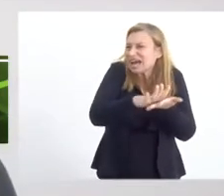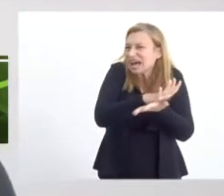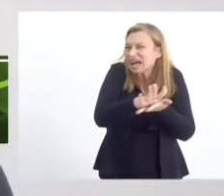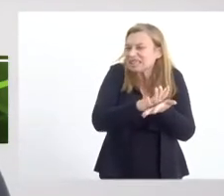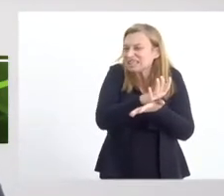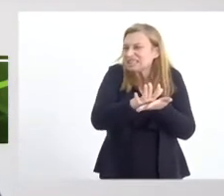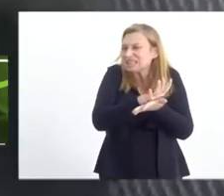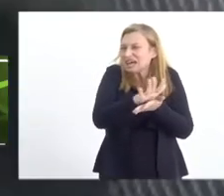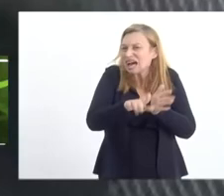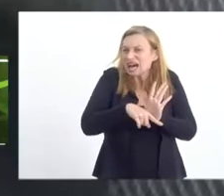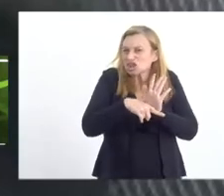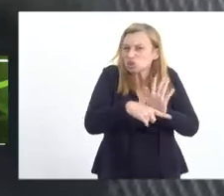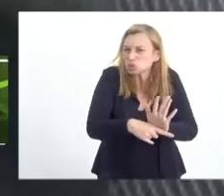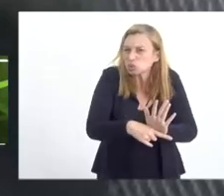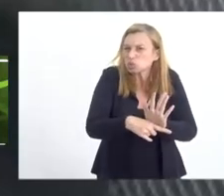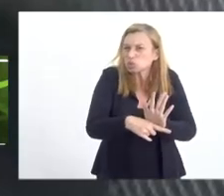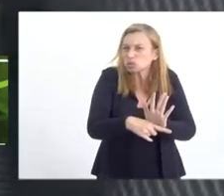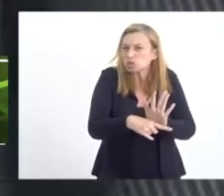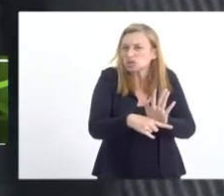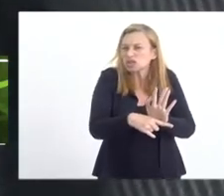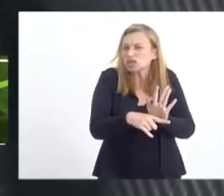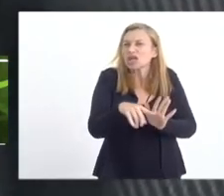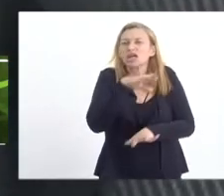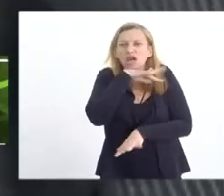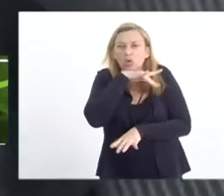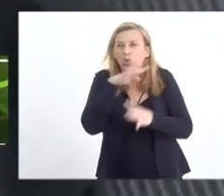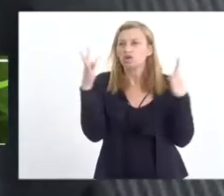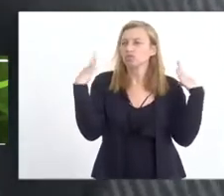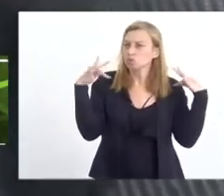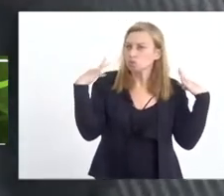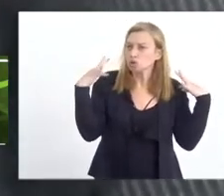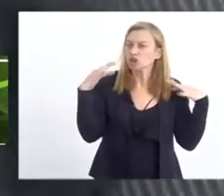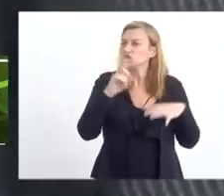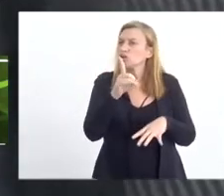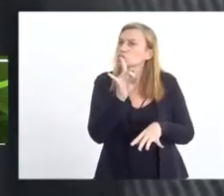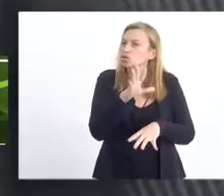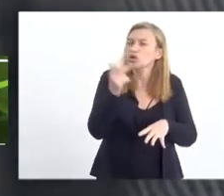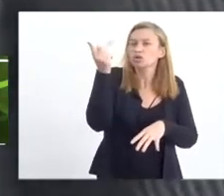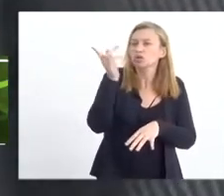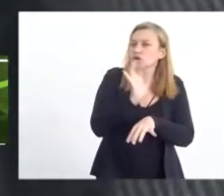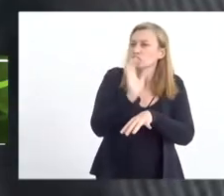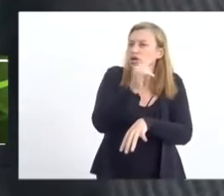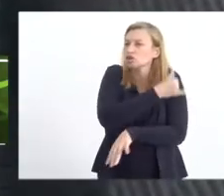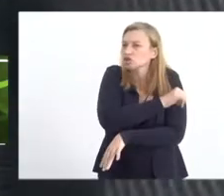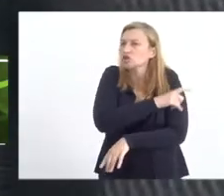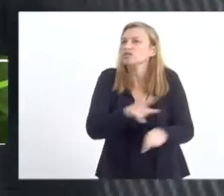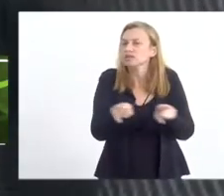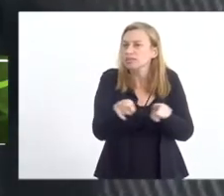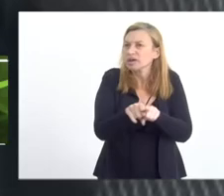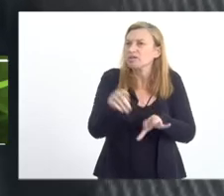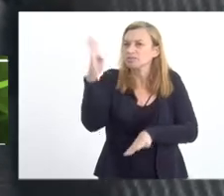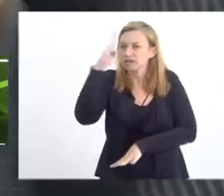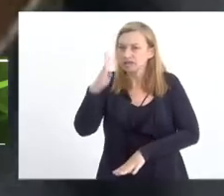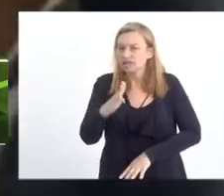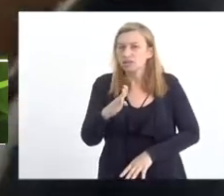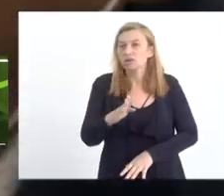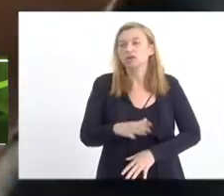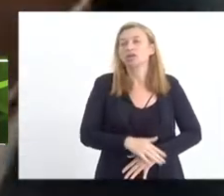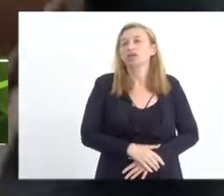acrescenta, em nada ajuda, ela é deletéria para o turismo, não só do Rio de Janeiro, mas como também para o Brasil.